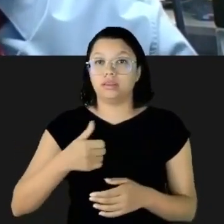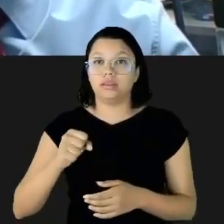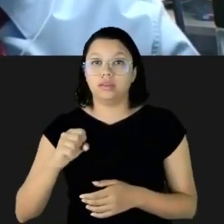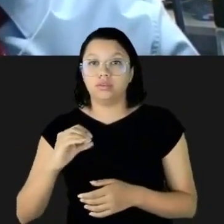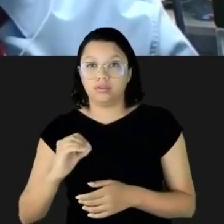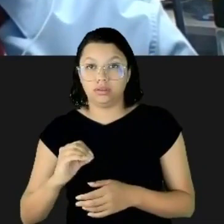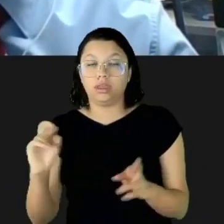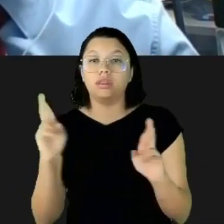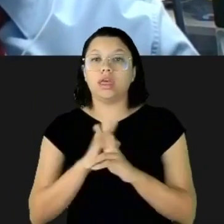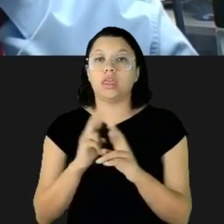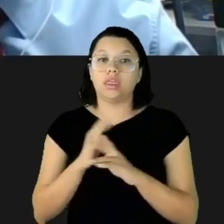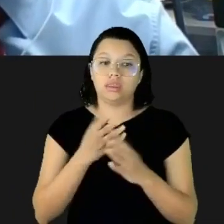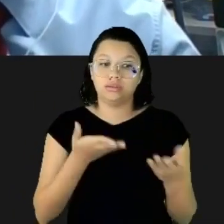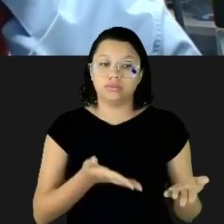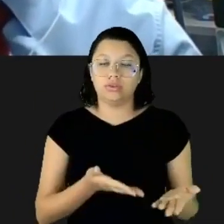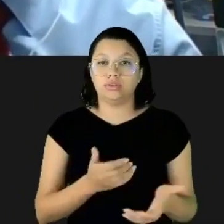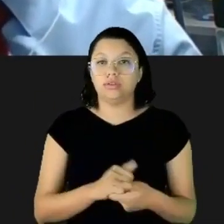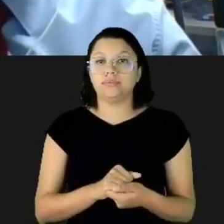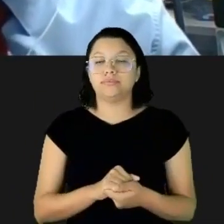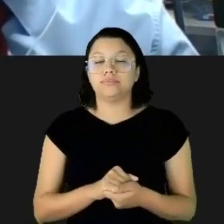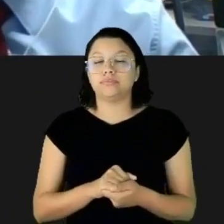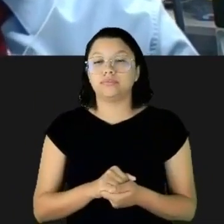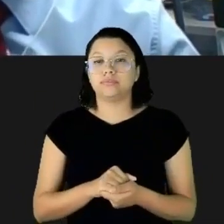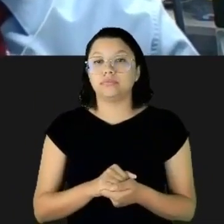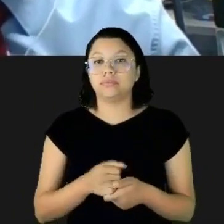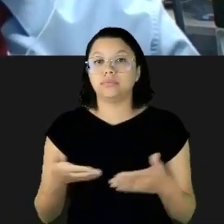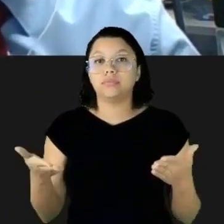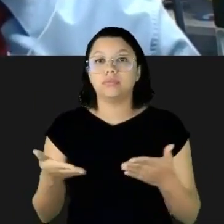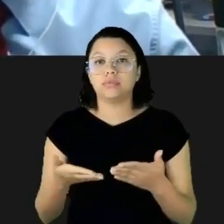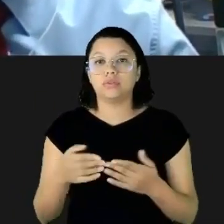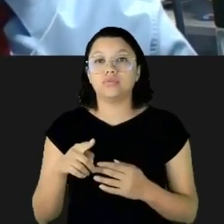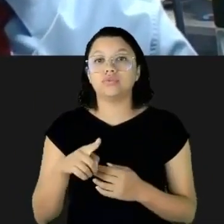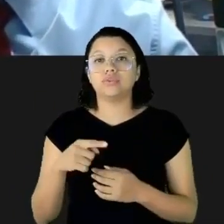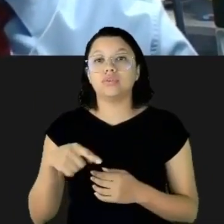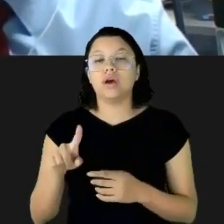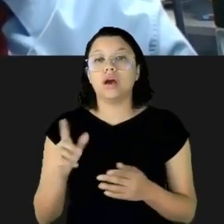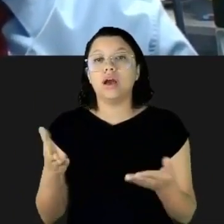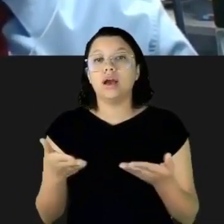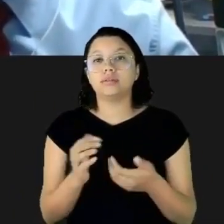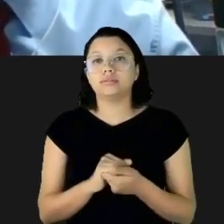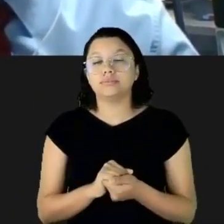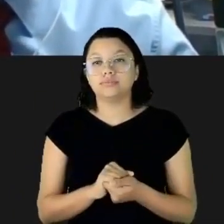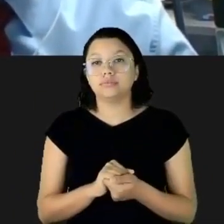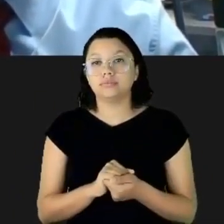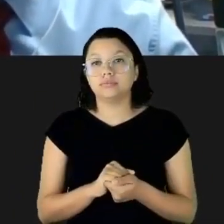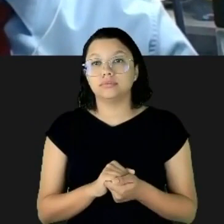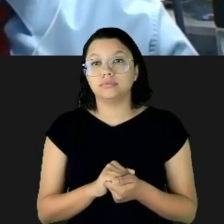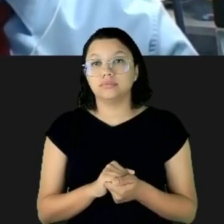180 vincula e aqui você vai nessa